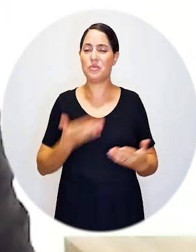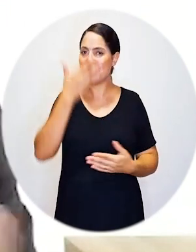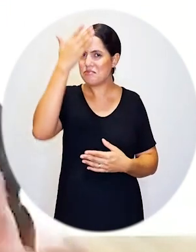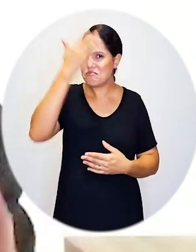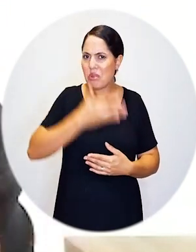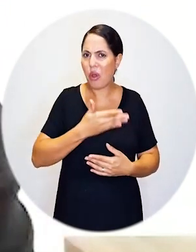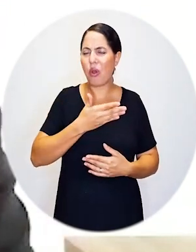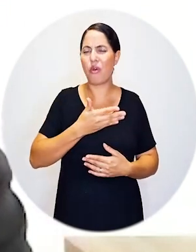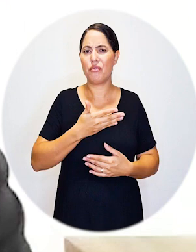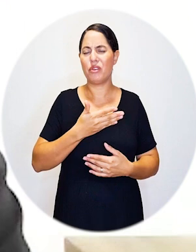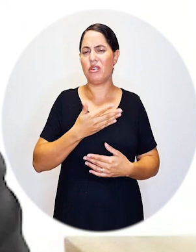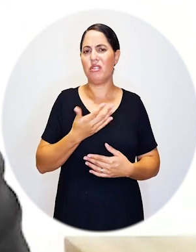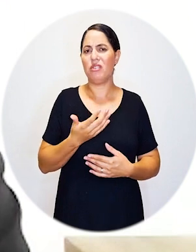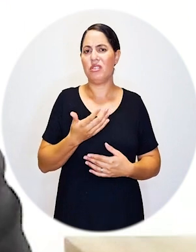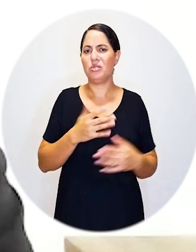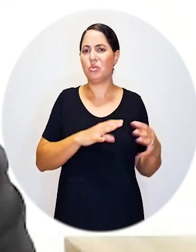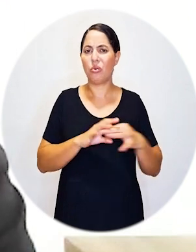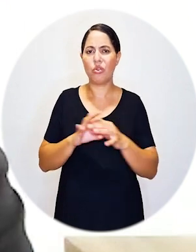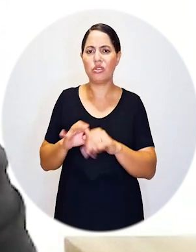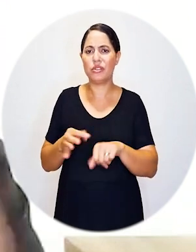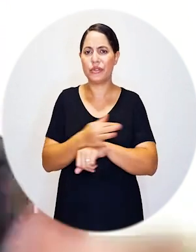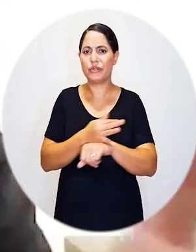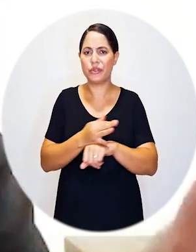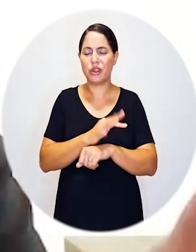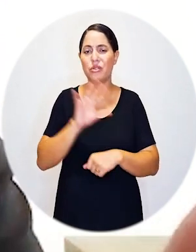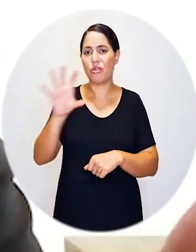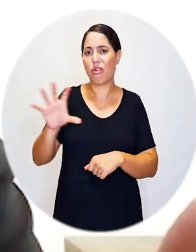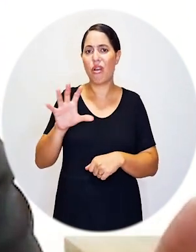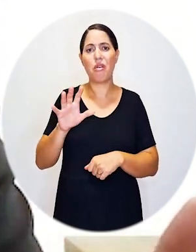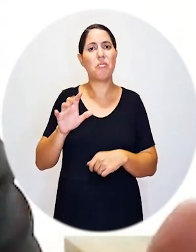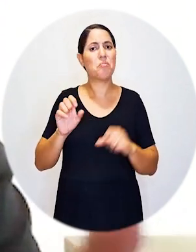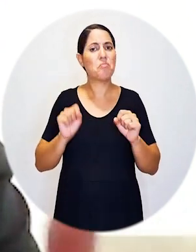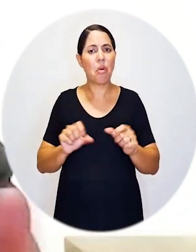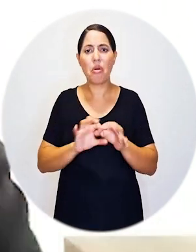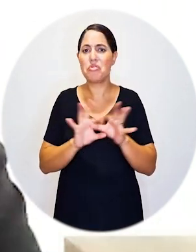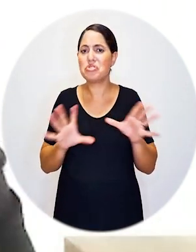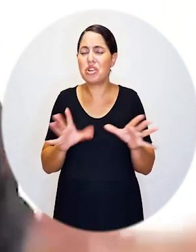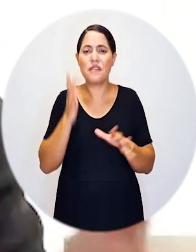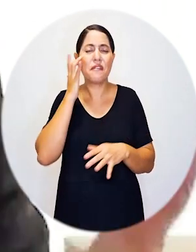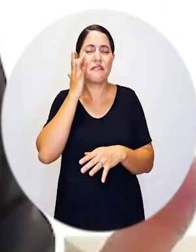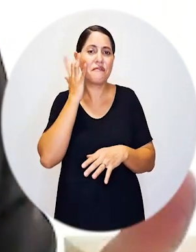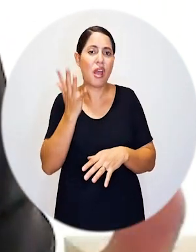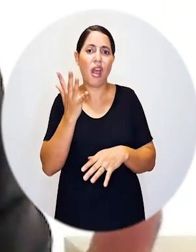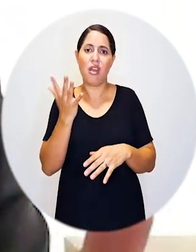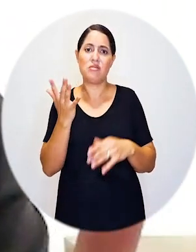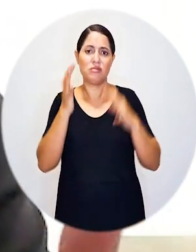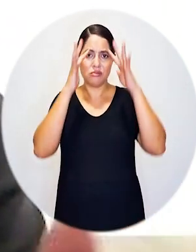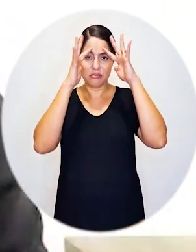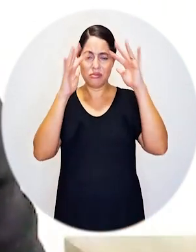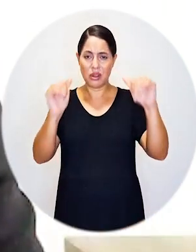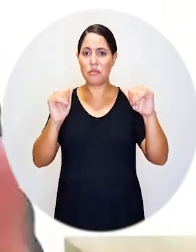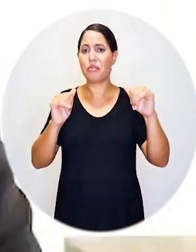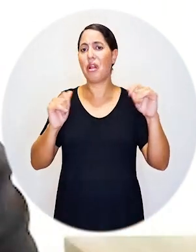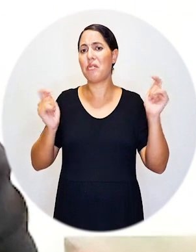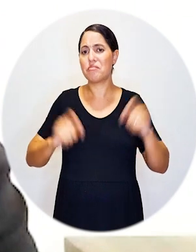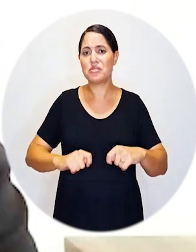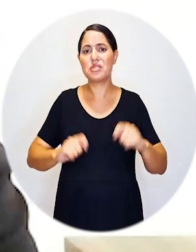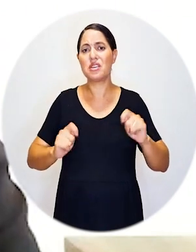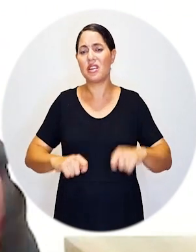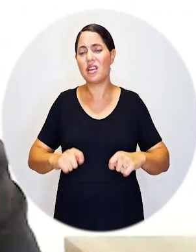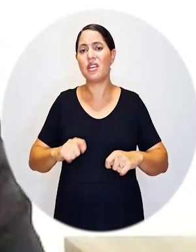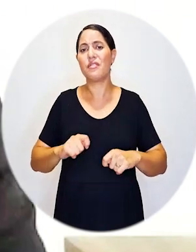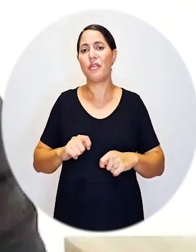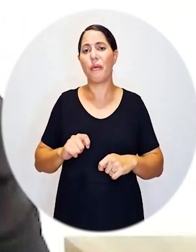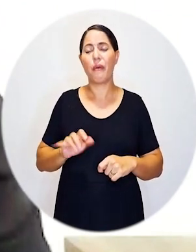essa falta da comprovação, porque feriado local é algo muito fácil de ser verificado pelo Tribunal de